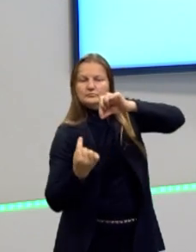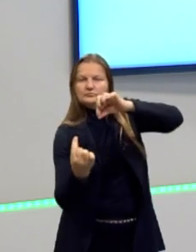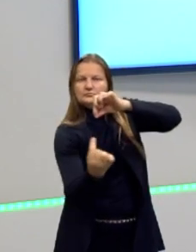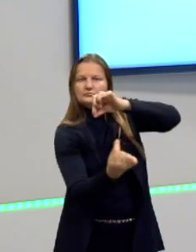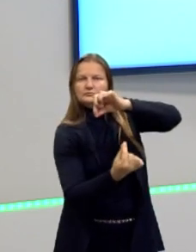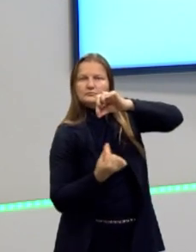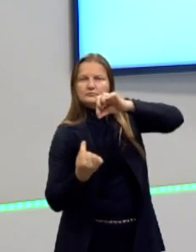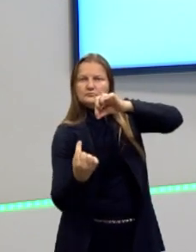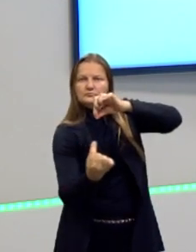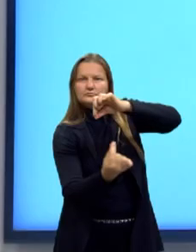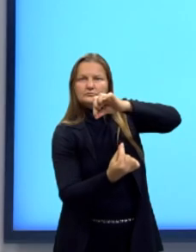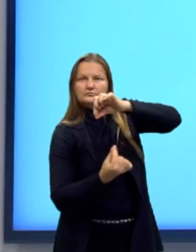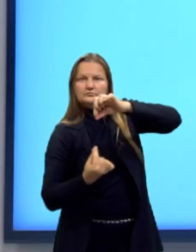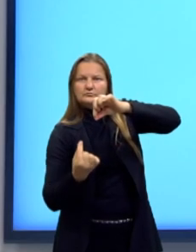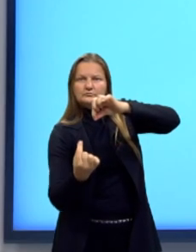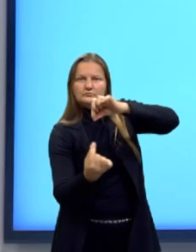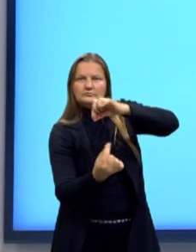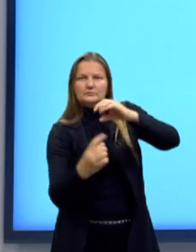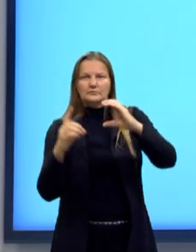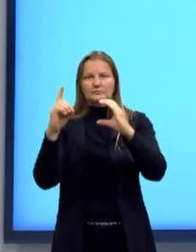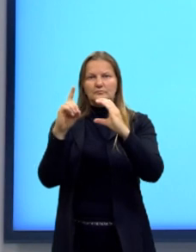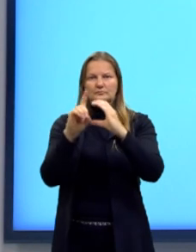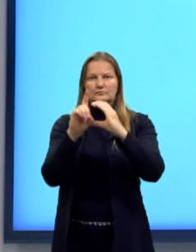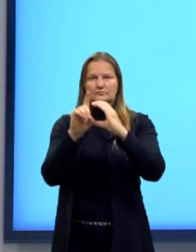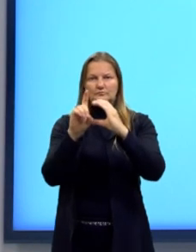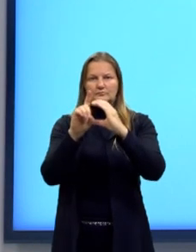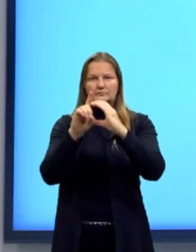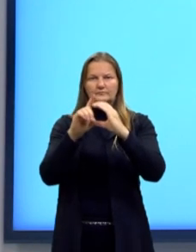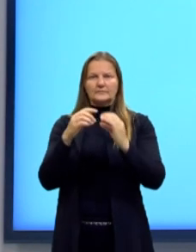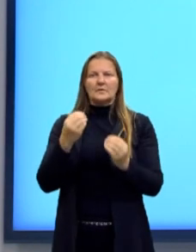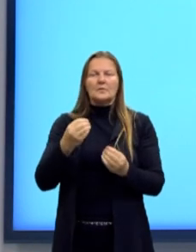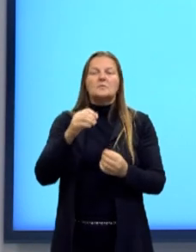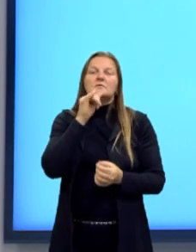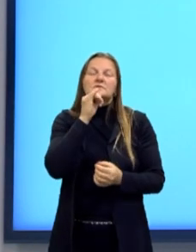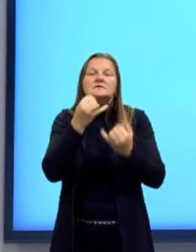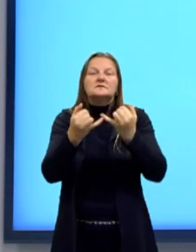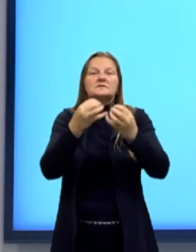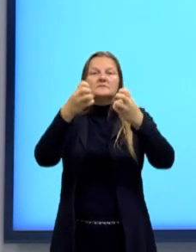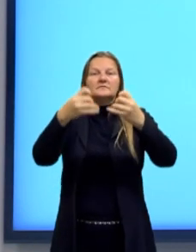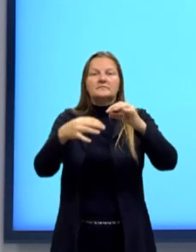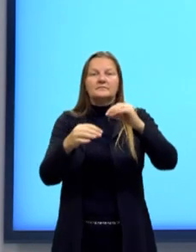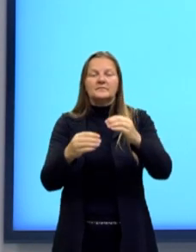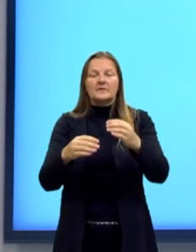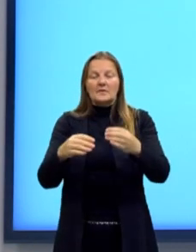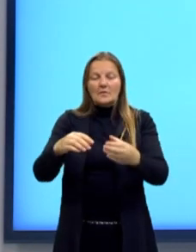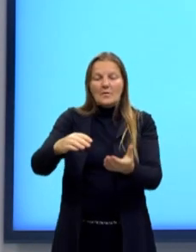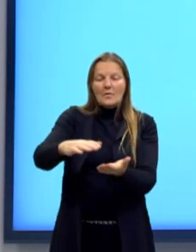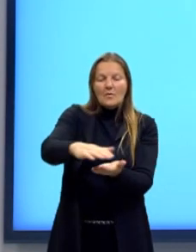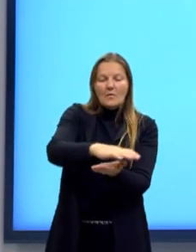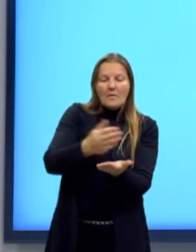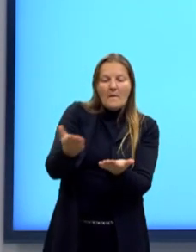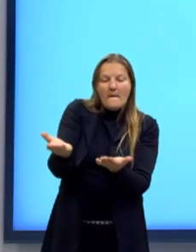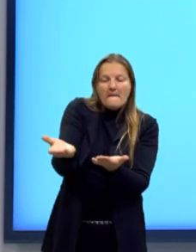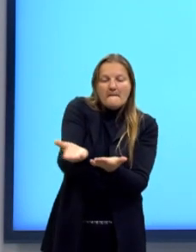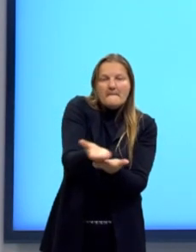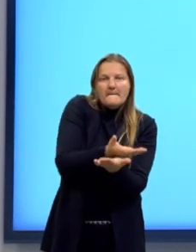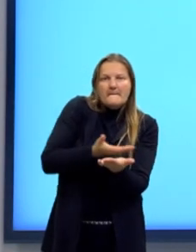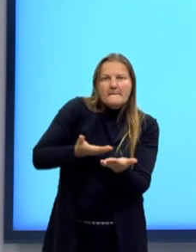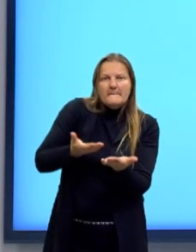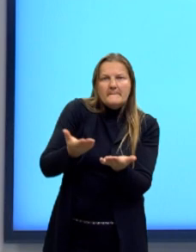coincidente com o seu diâmetro então assim nós pegássemos né um círculo e cortar cima eles exatamente